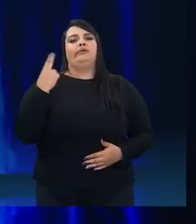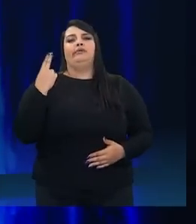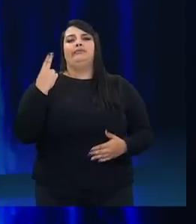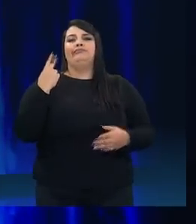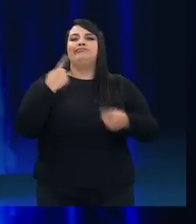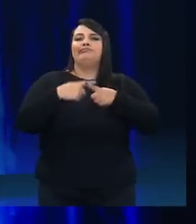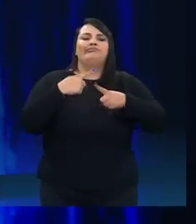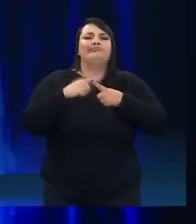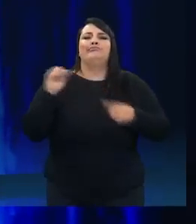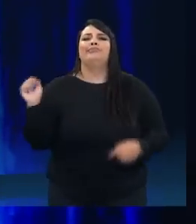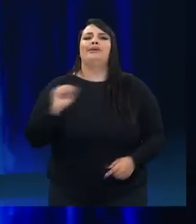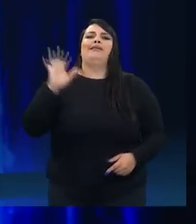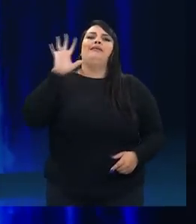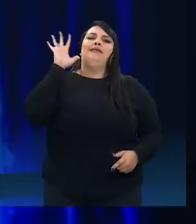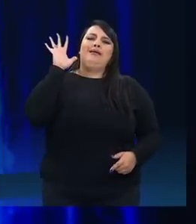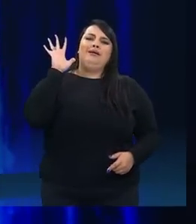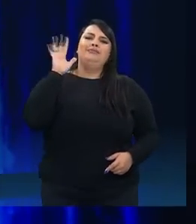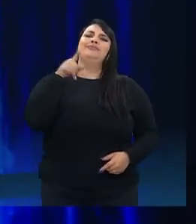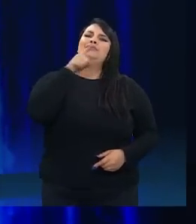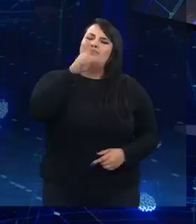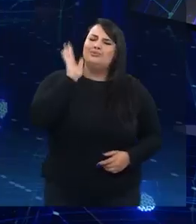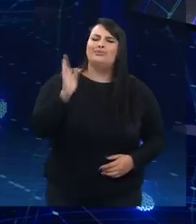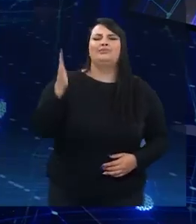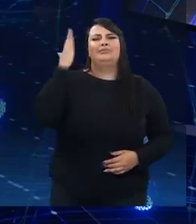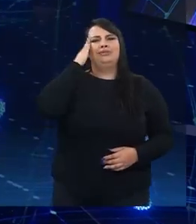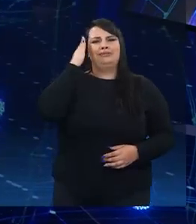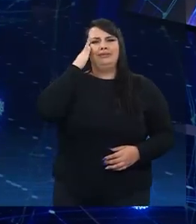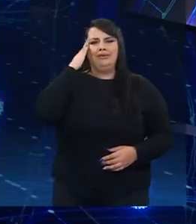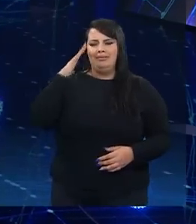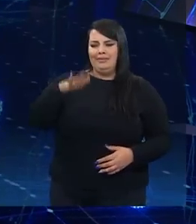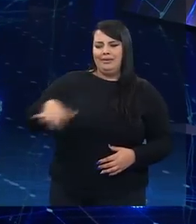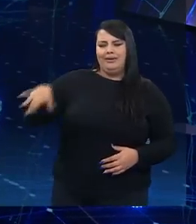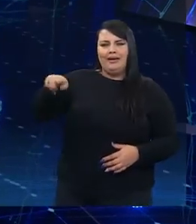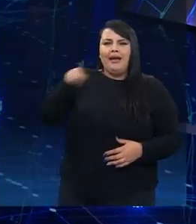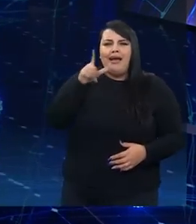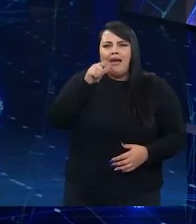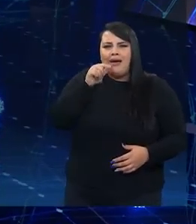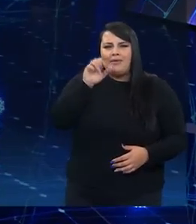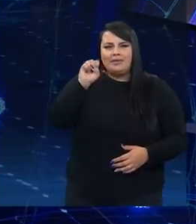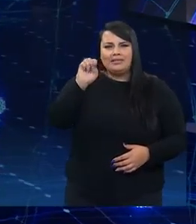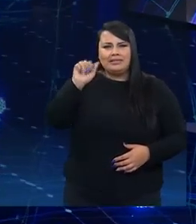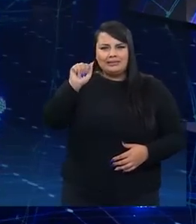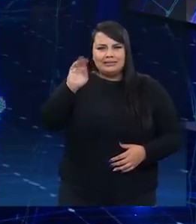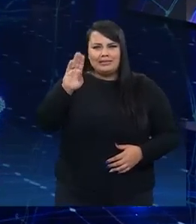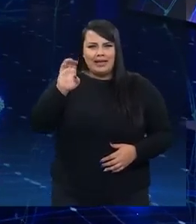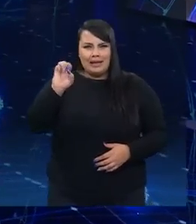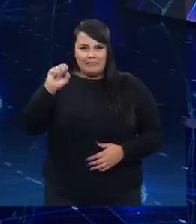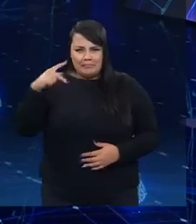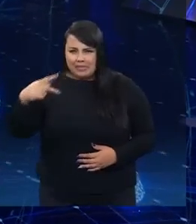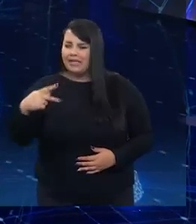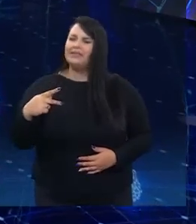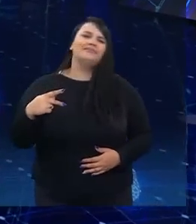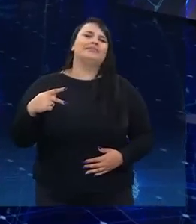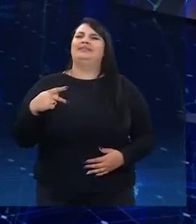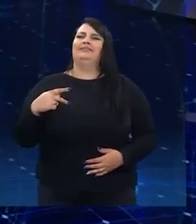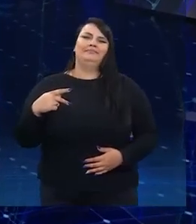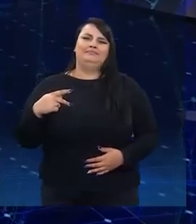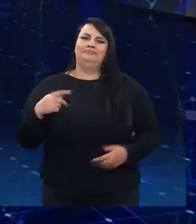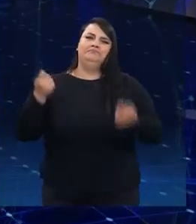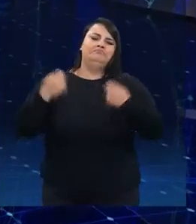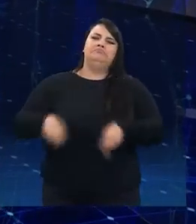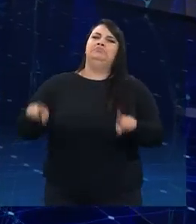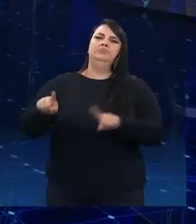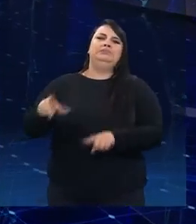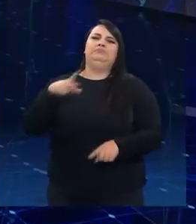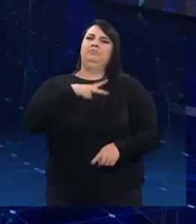controle acionário da Sabesp, você sabe disso. Você tem conhecimento técnico para saber disso. Isso aí é pressão do mercado financeiro. Que